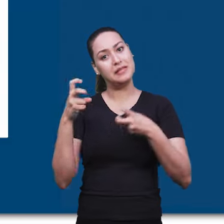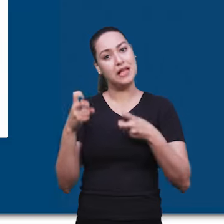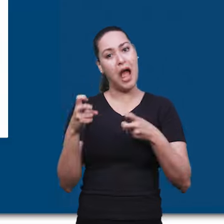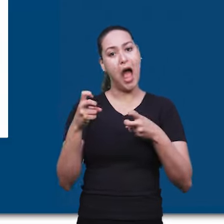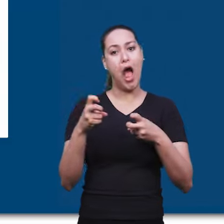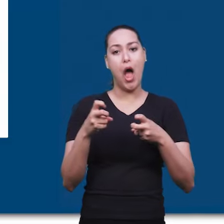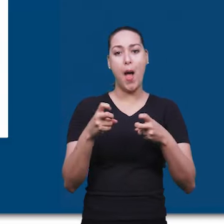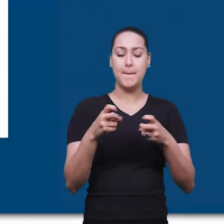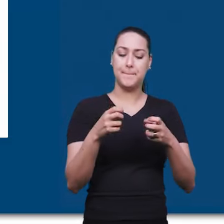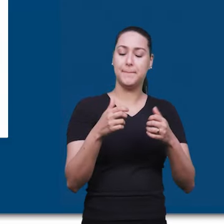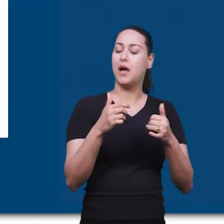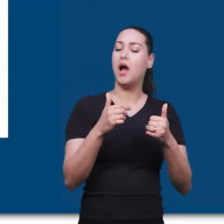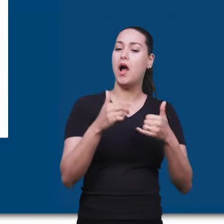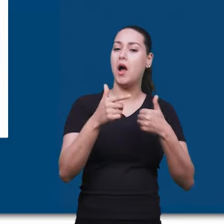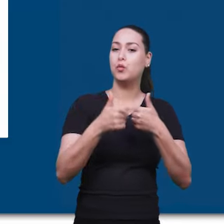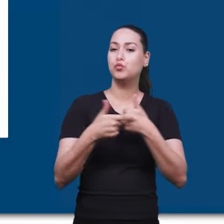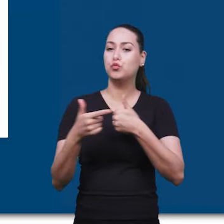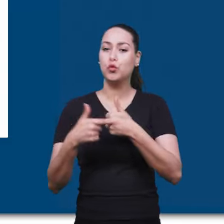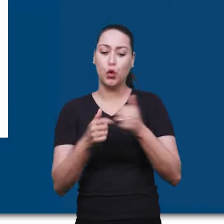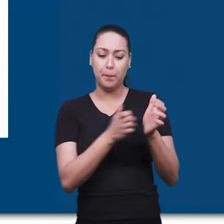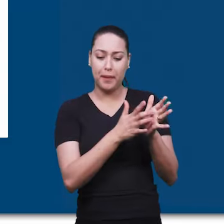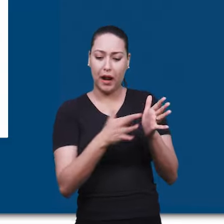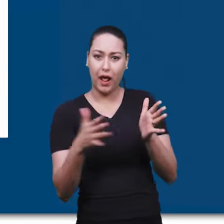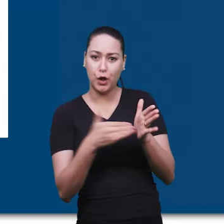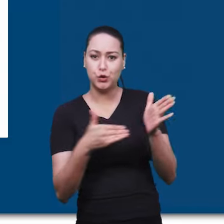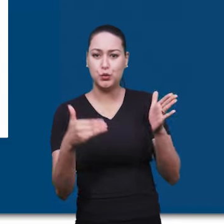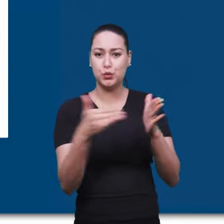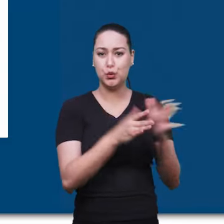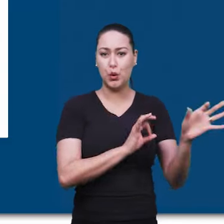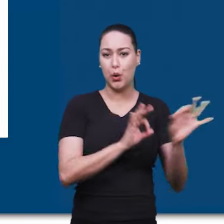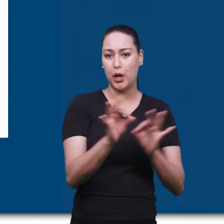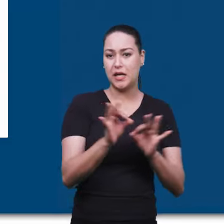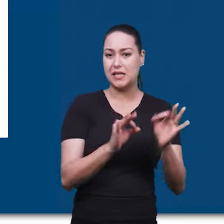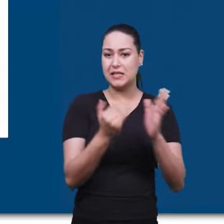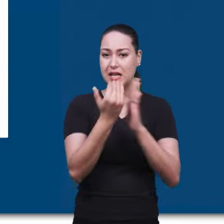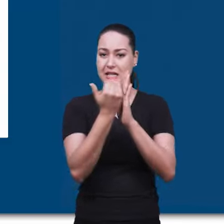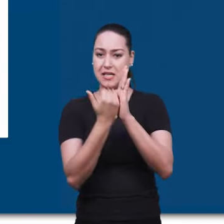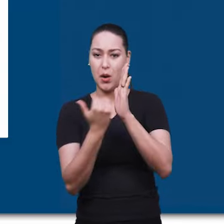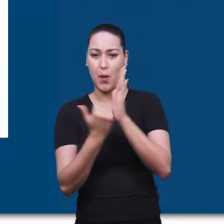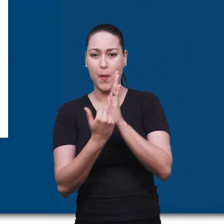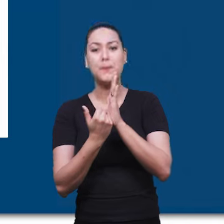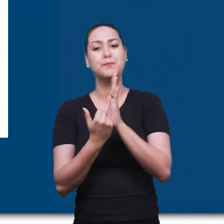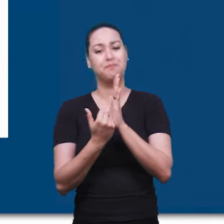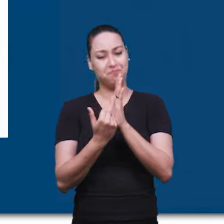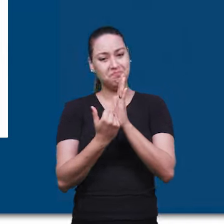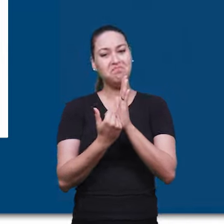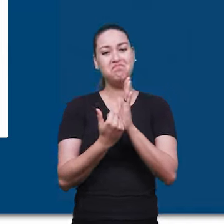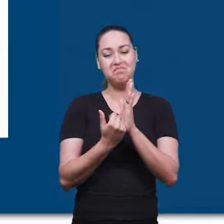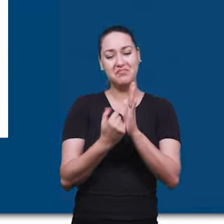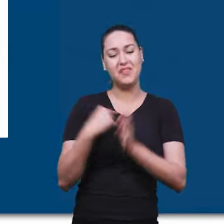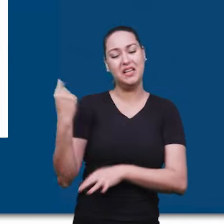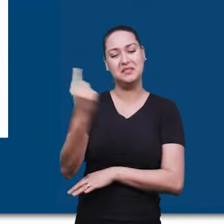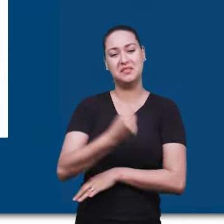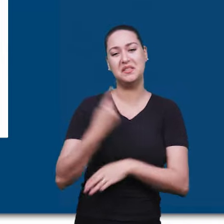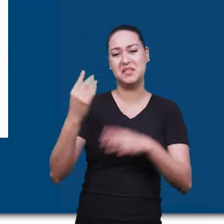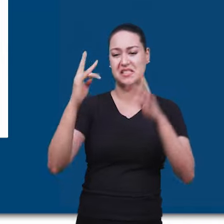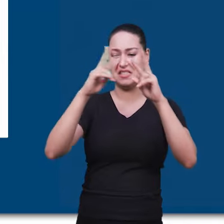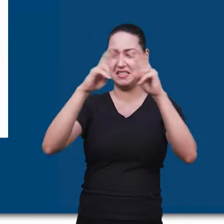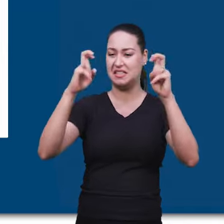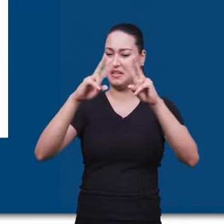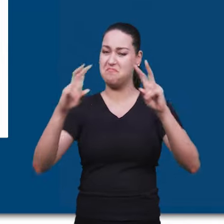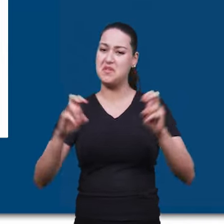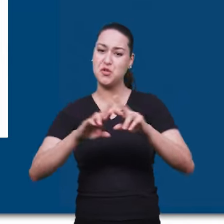grupo Organização e Método e maratonar por lá. Já temos quase 100 vídeos publicados que tratam de diversos